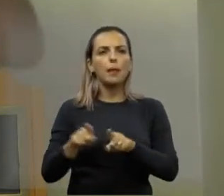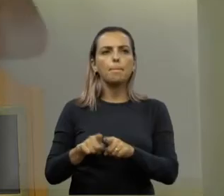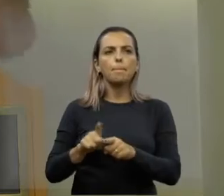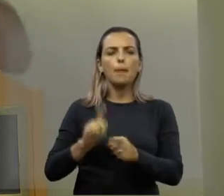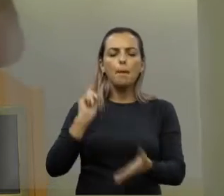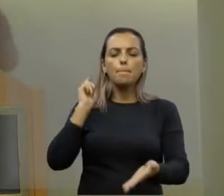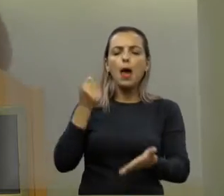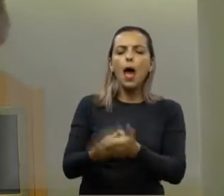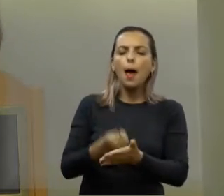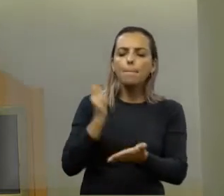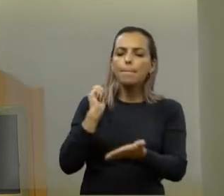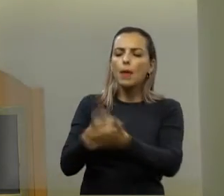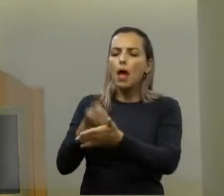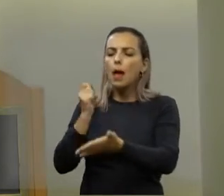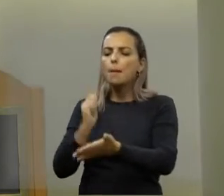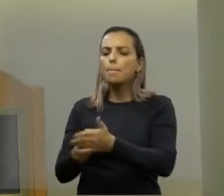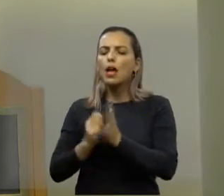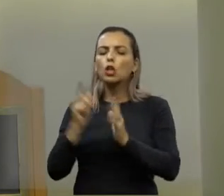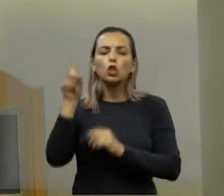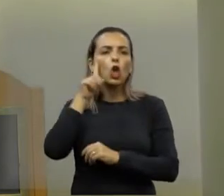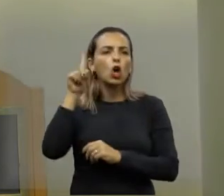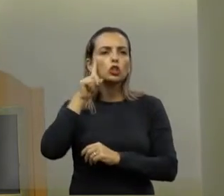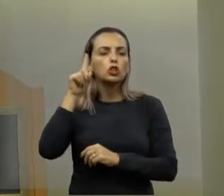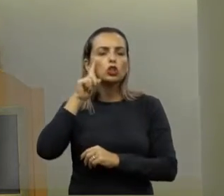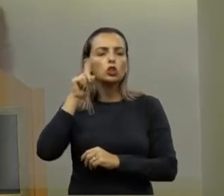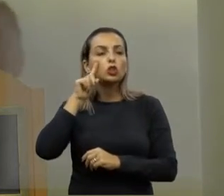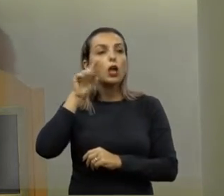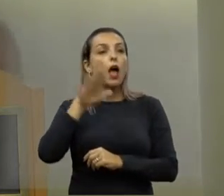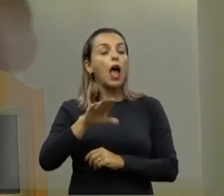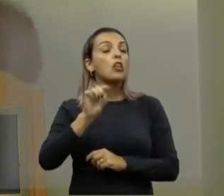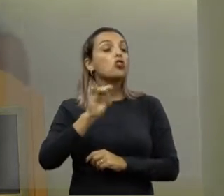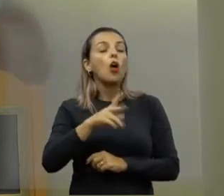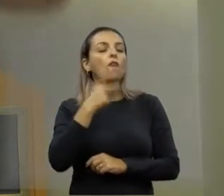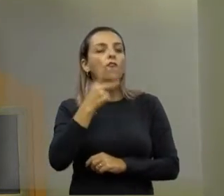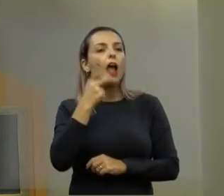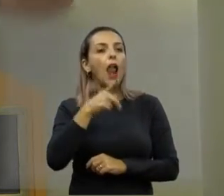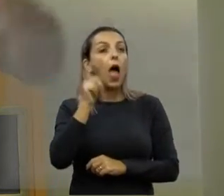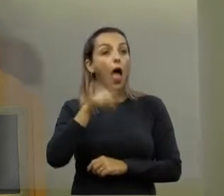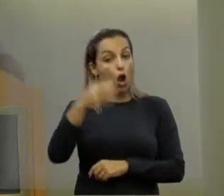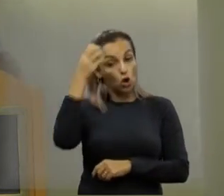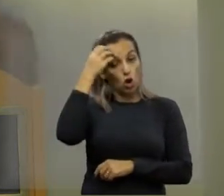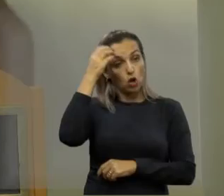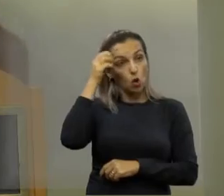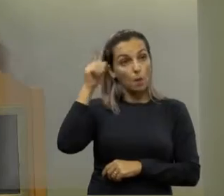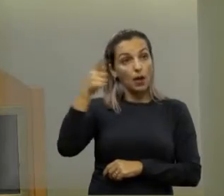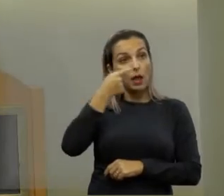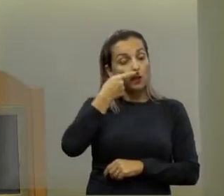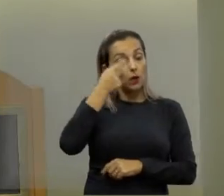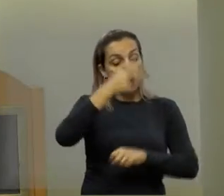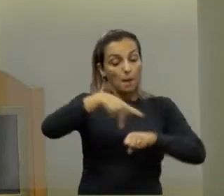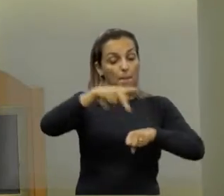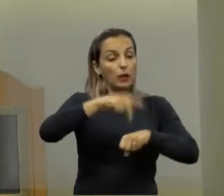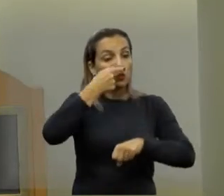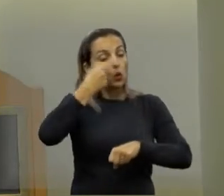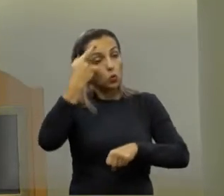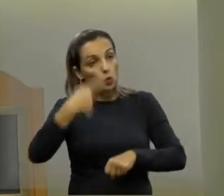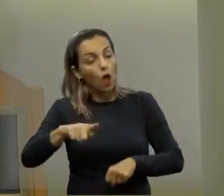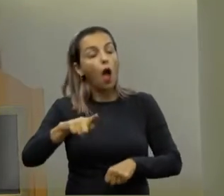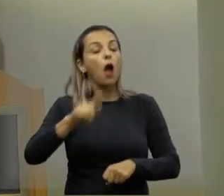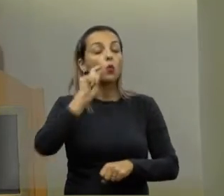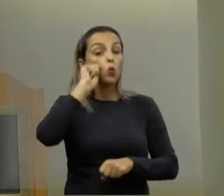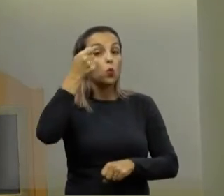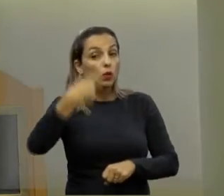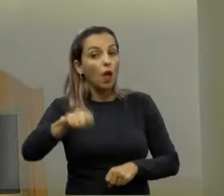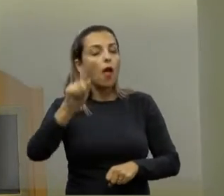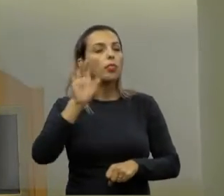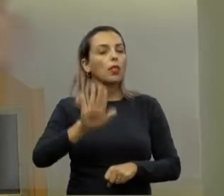que a gente paga todos os dias o preço da gasolina e aí não basta só falar que a culpa na crise da Ucrânia É verdade se impacta Mas